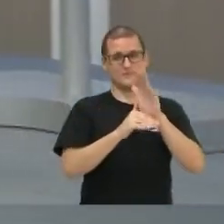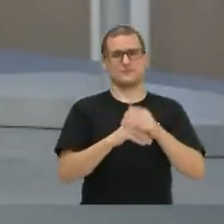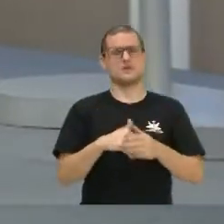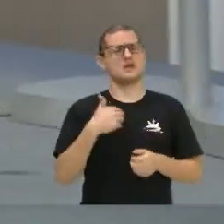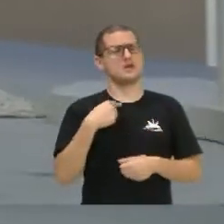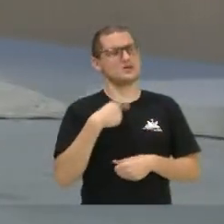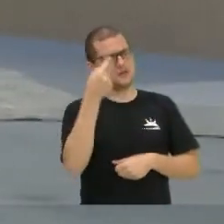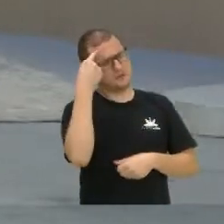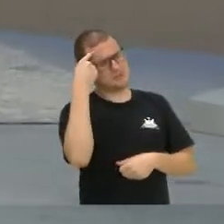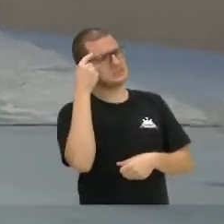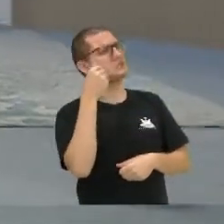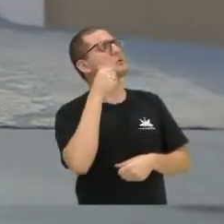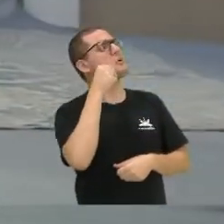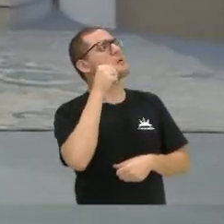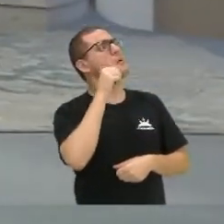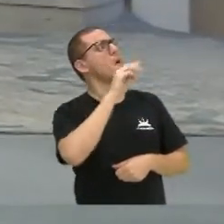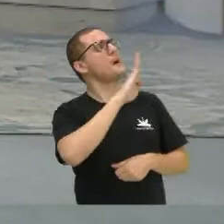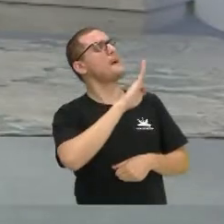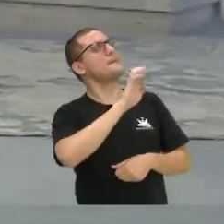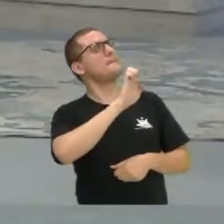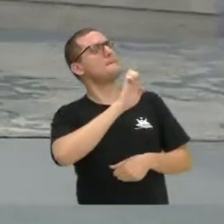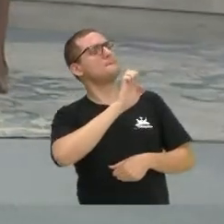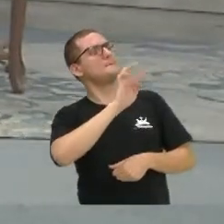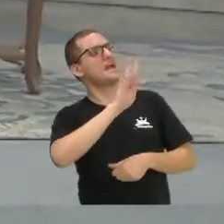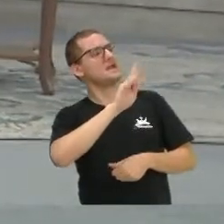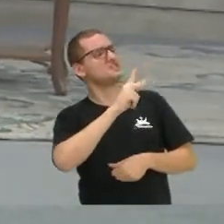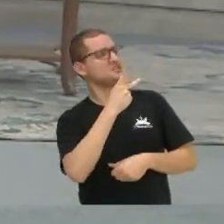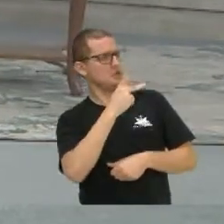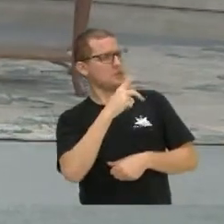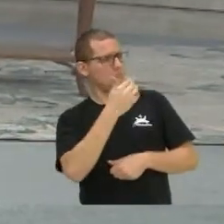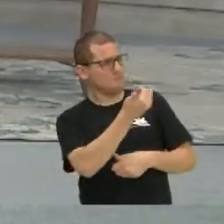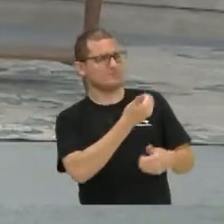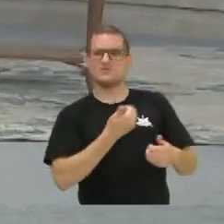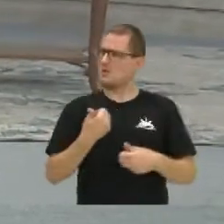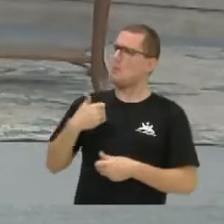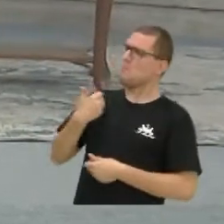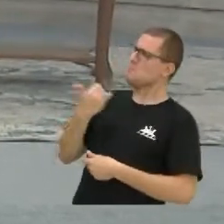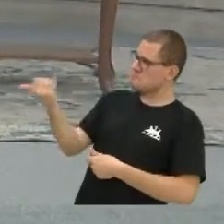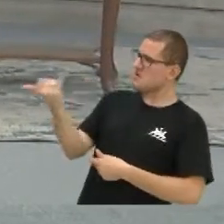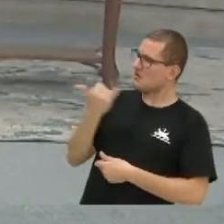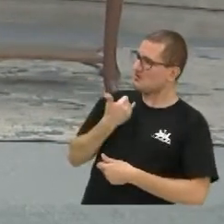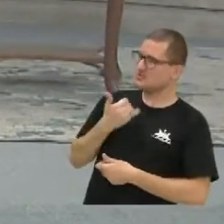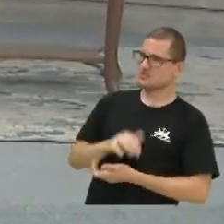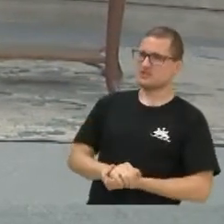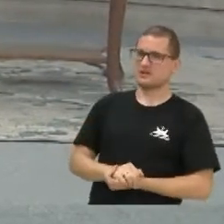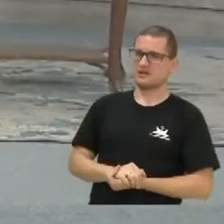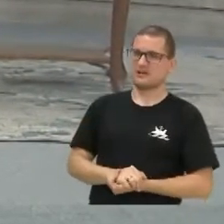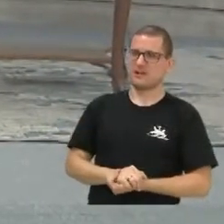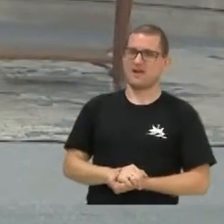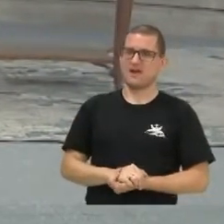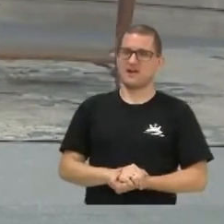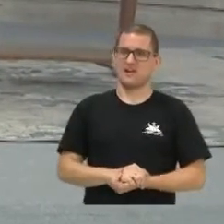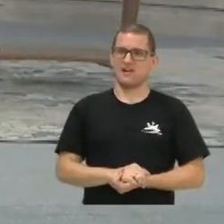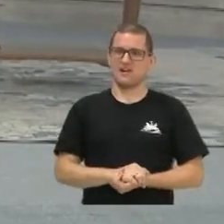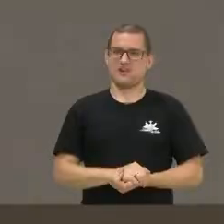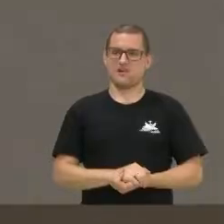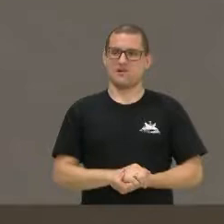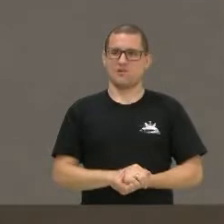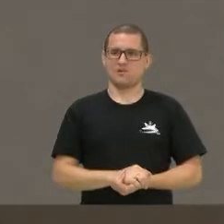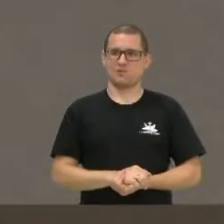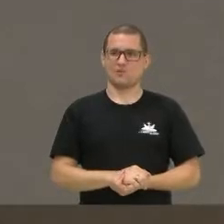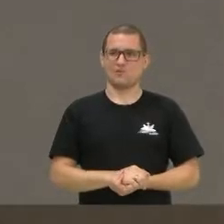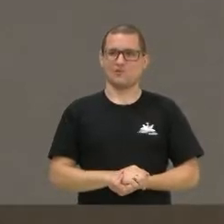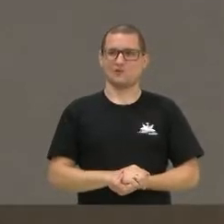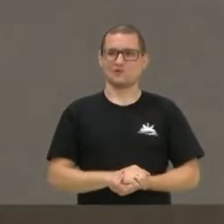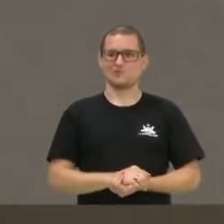bete aqui no intervalo não sei mas me conte é que eu não disse sabe o que o que eu